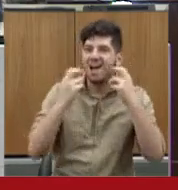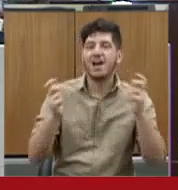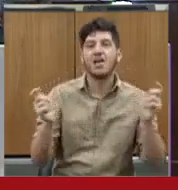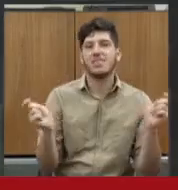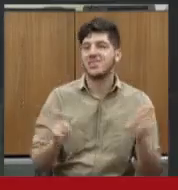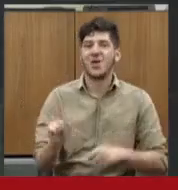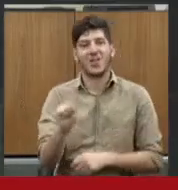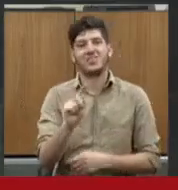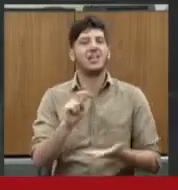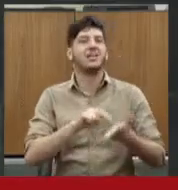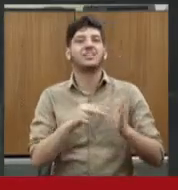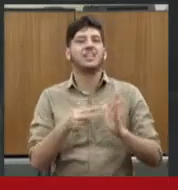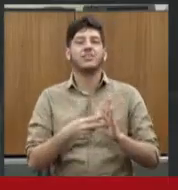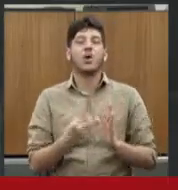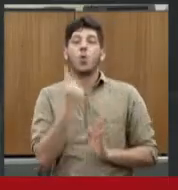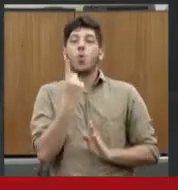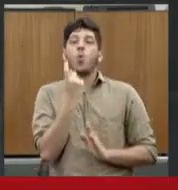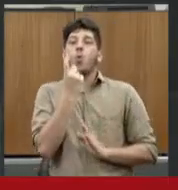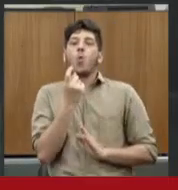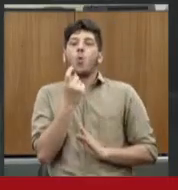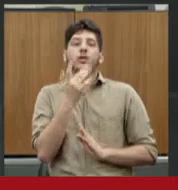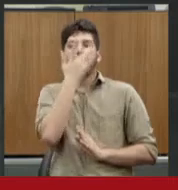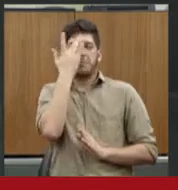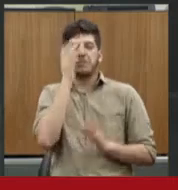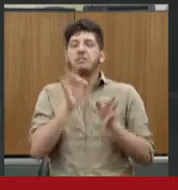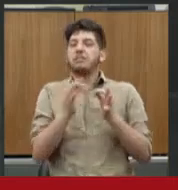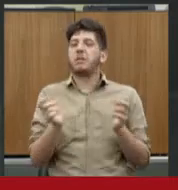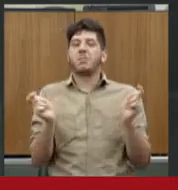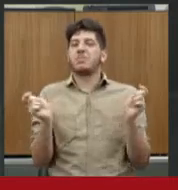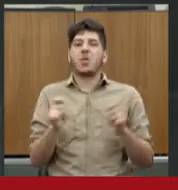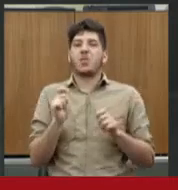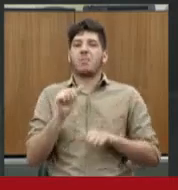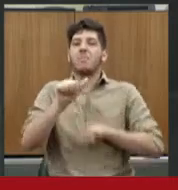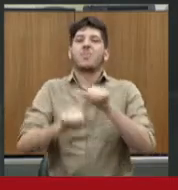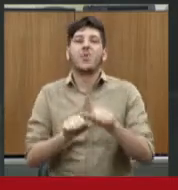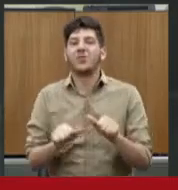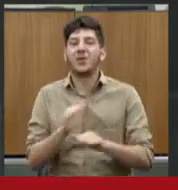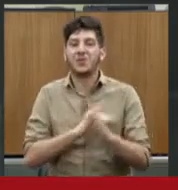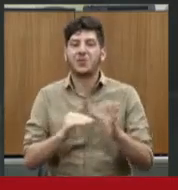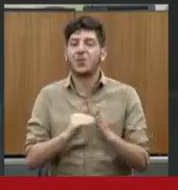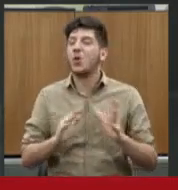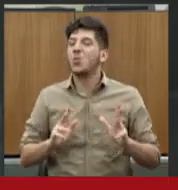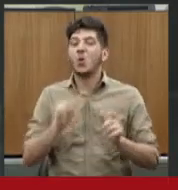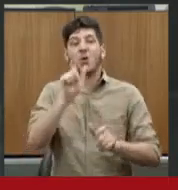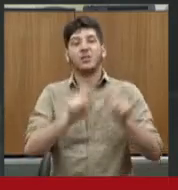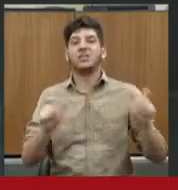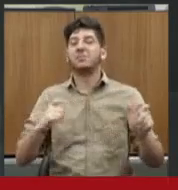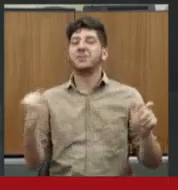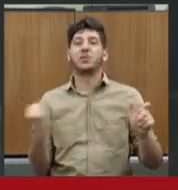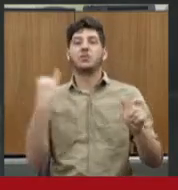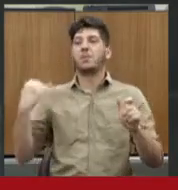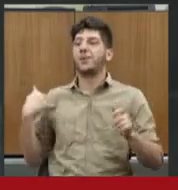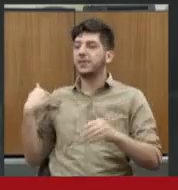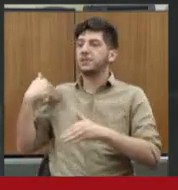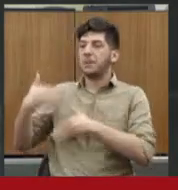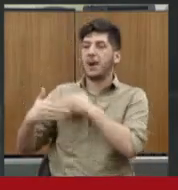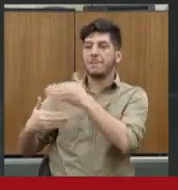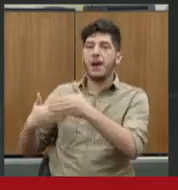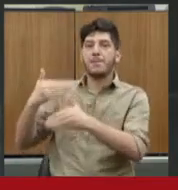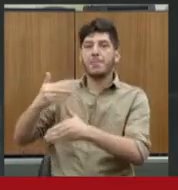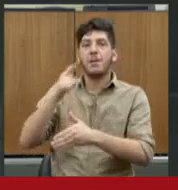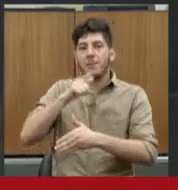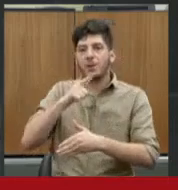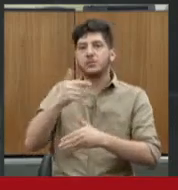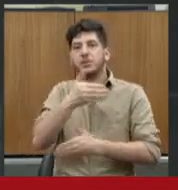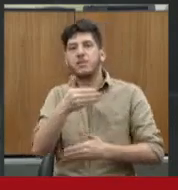aqui passaram, pavimentaram a estrada para que os integrantes da legislatura seguinte pudessem tecer dias melhores para o povo